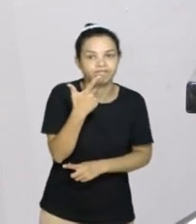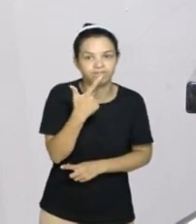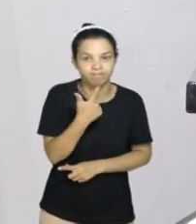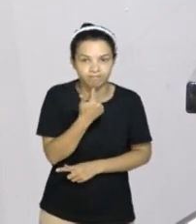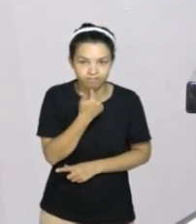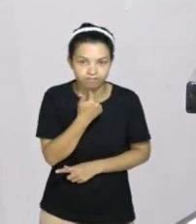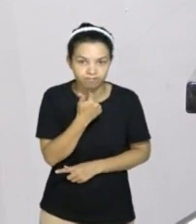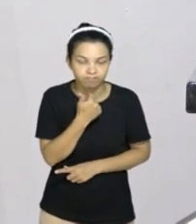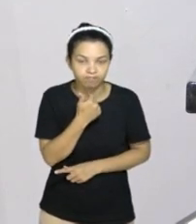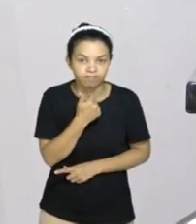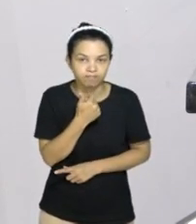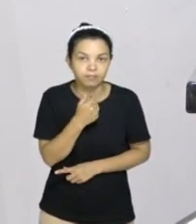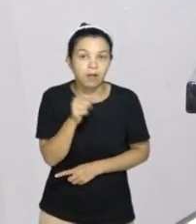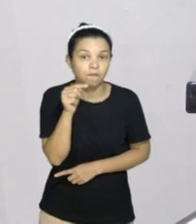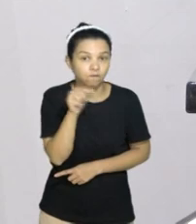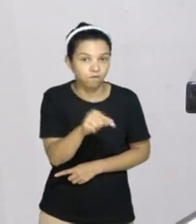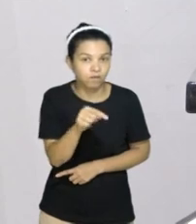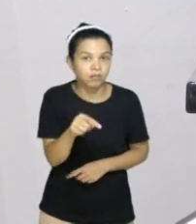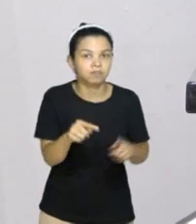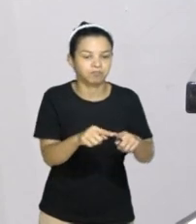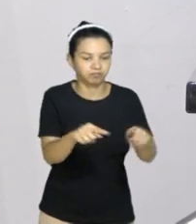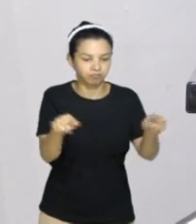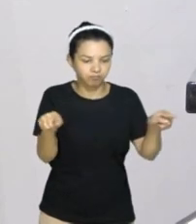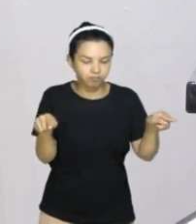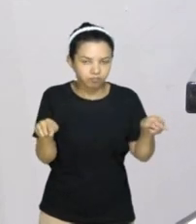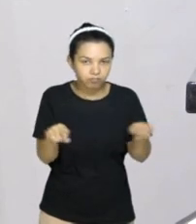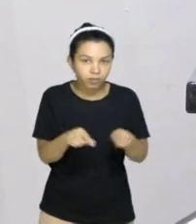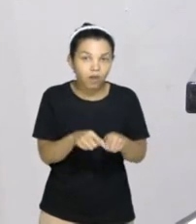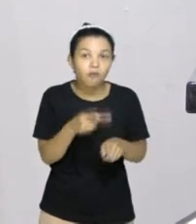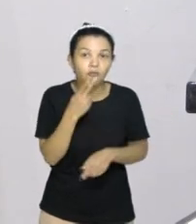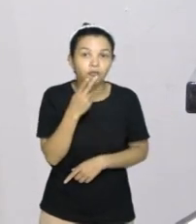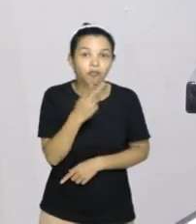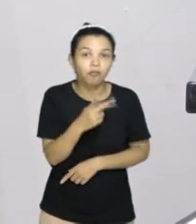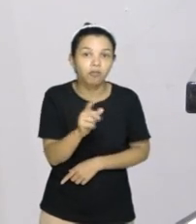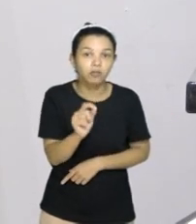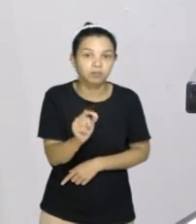não foram lá na sala de aula da criança dizer